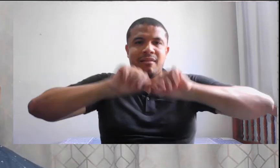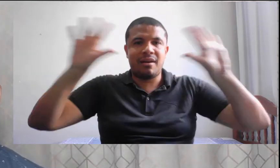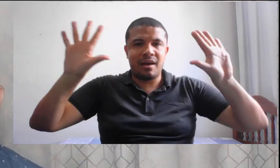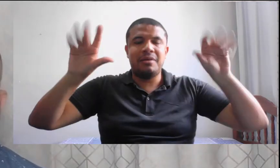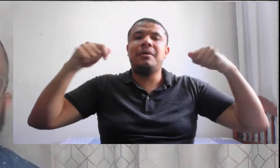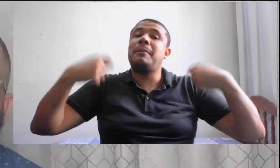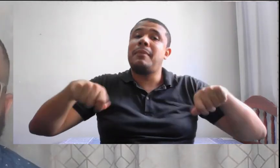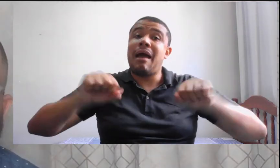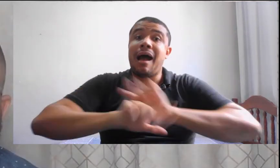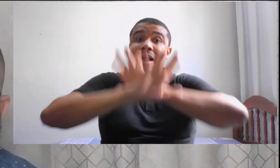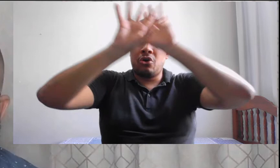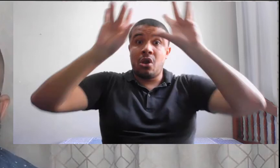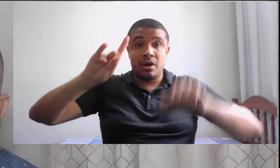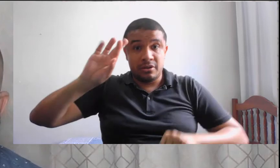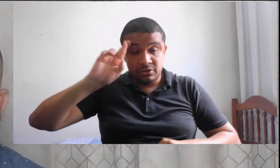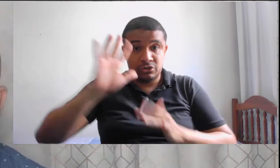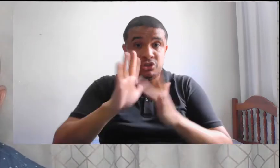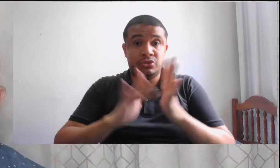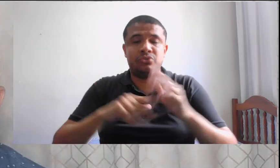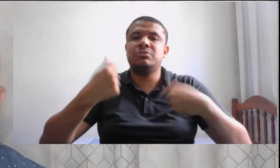precisa reger toda a sua vida.